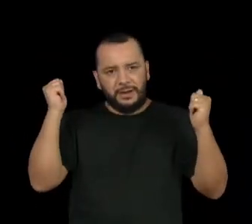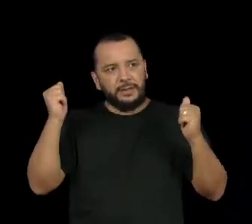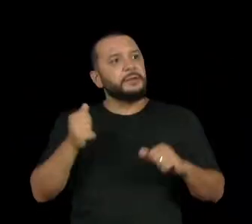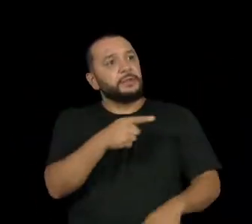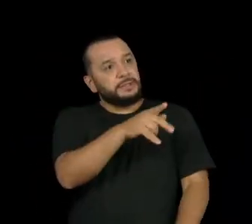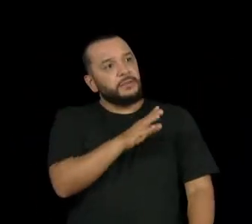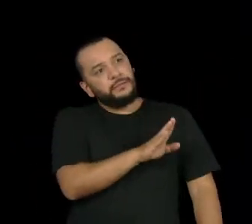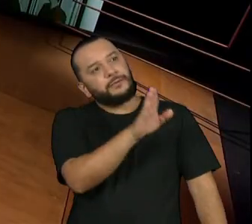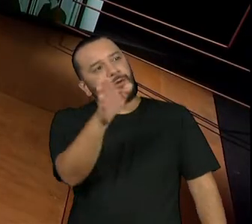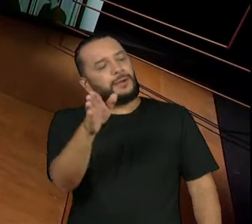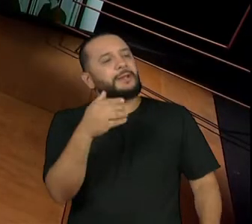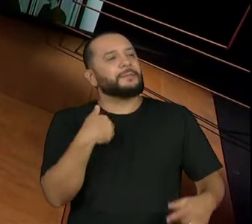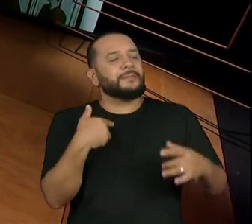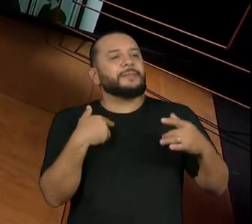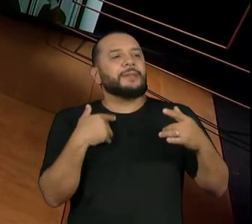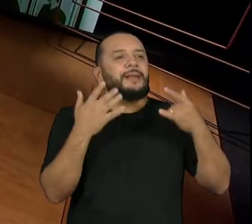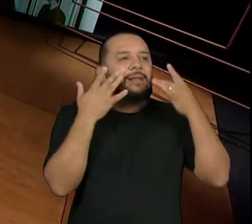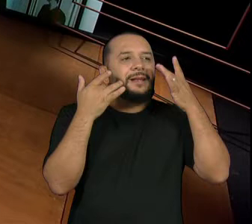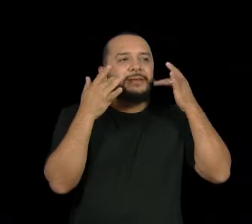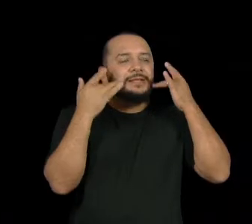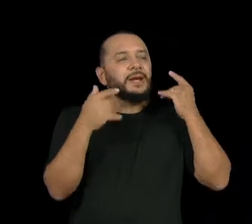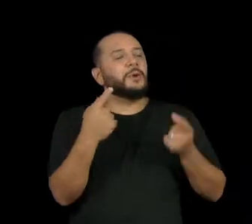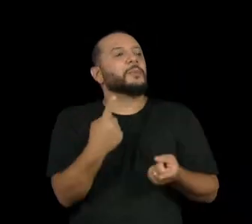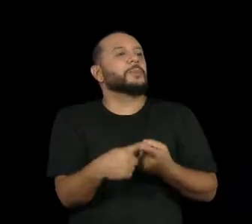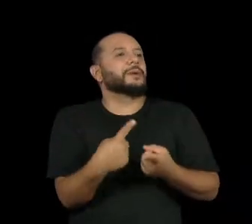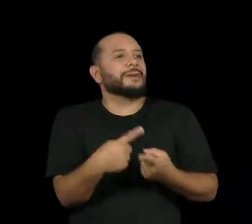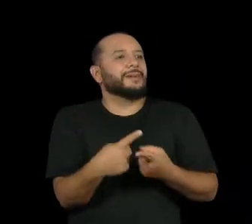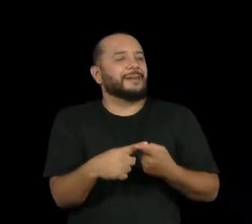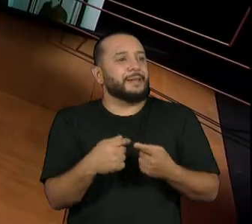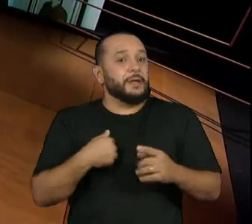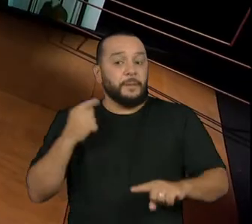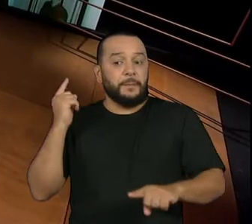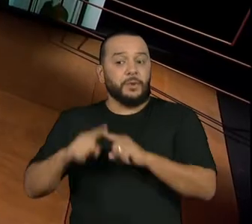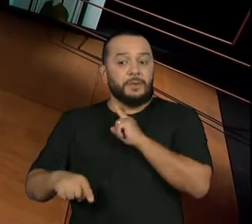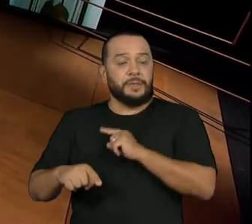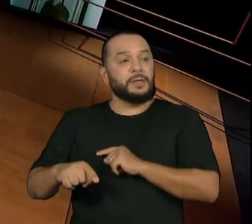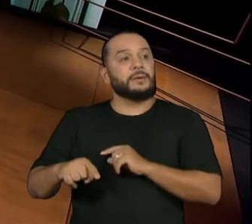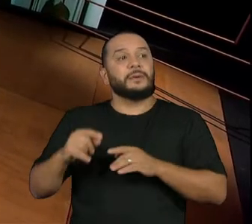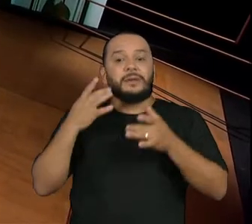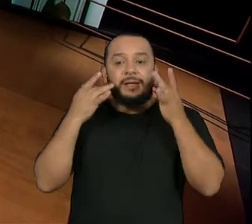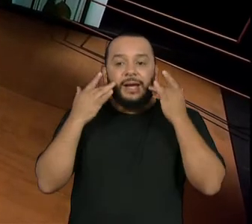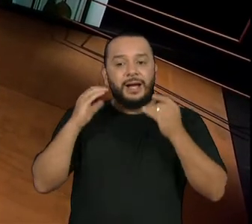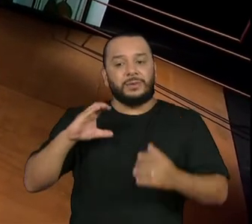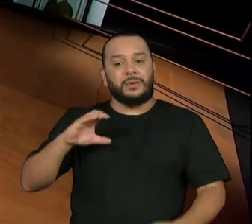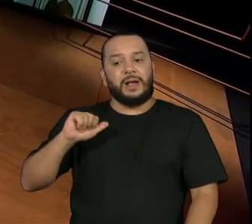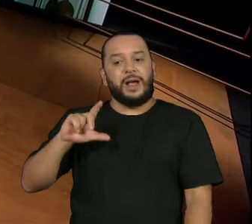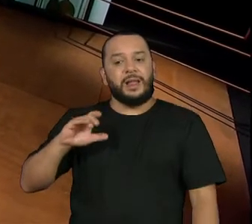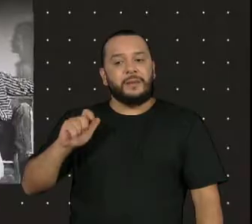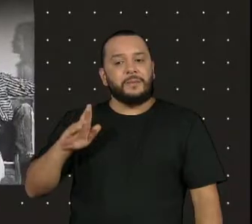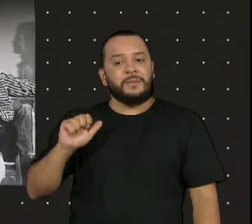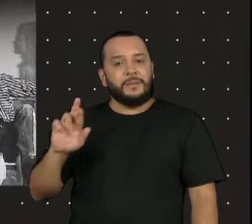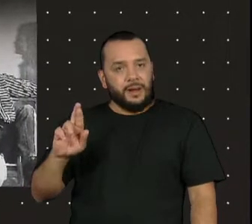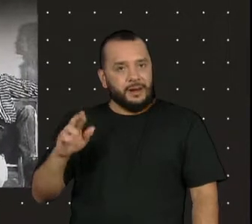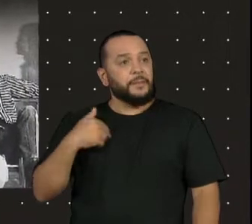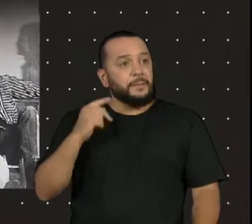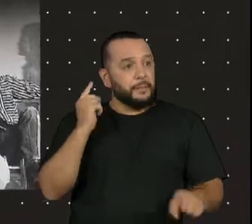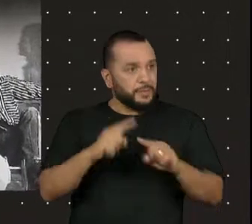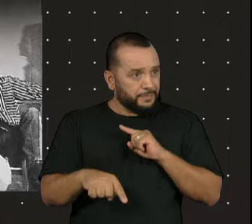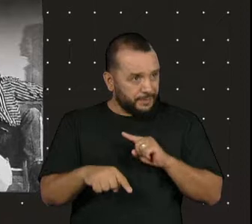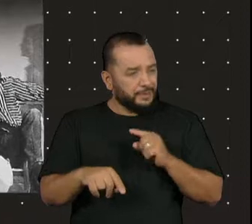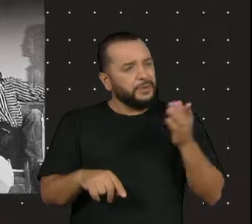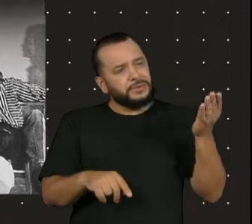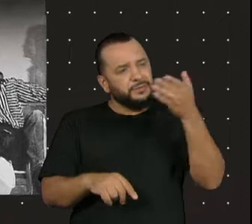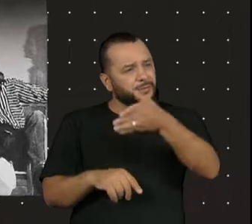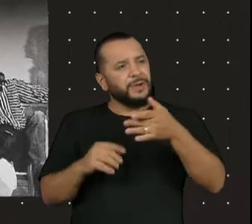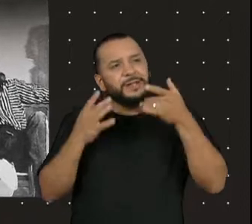da proibição da peça Calabar. Como é que aconteceu isso? Exatamente. Beth Faria era casada com Daniel